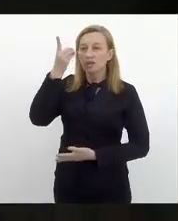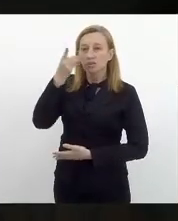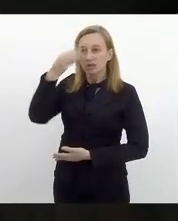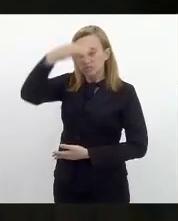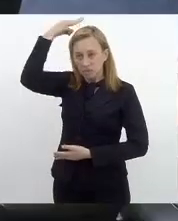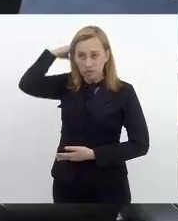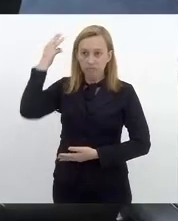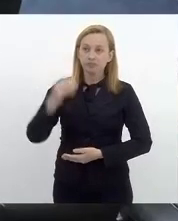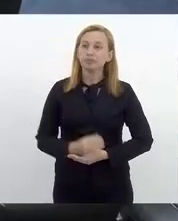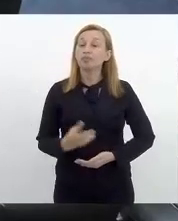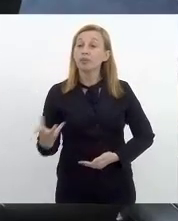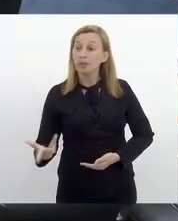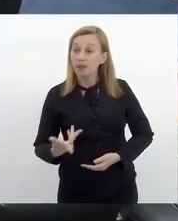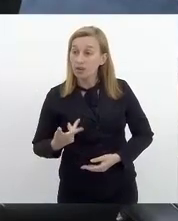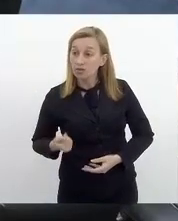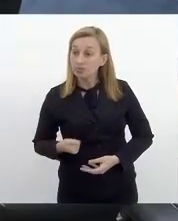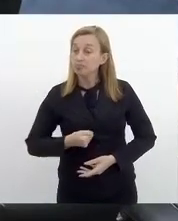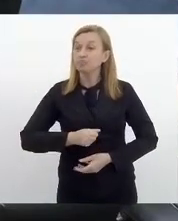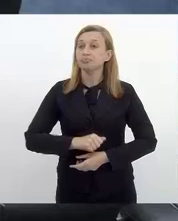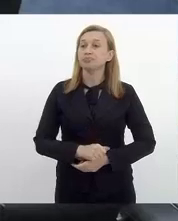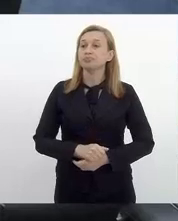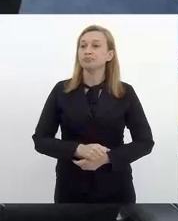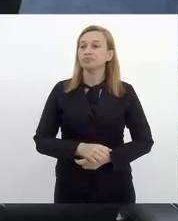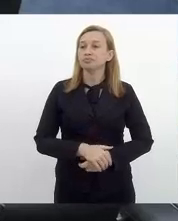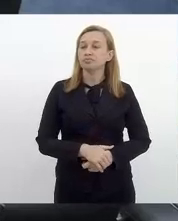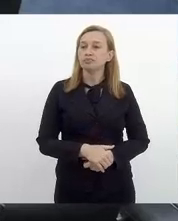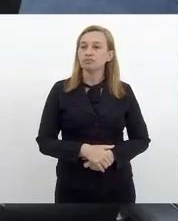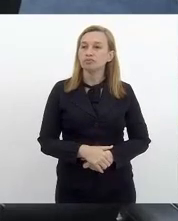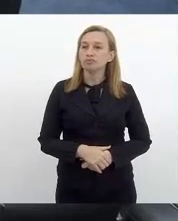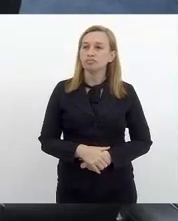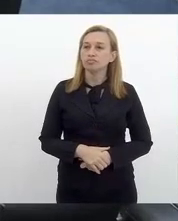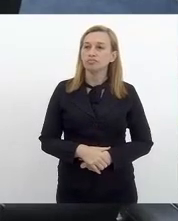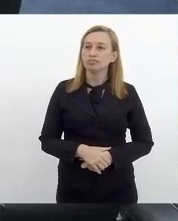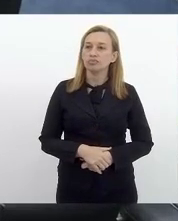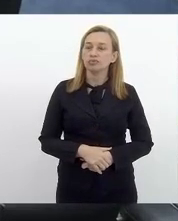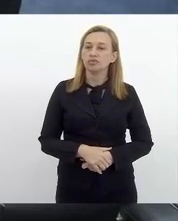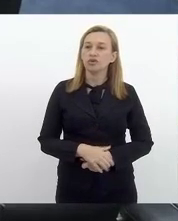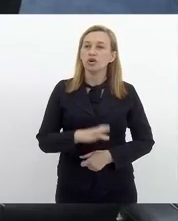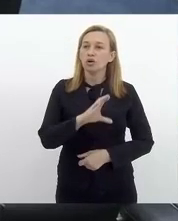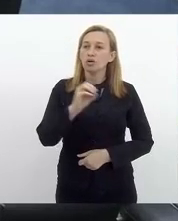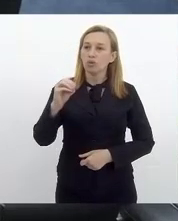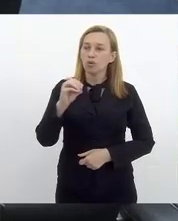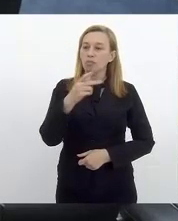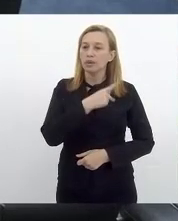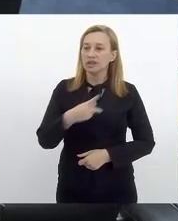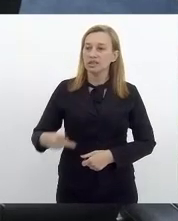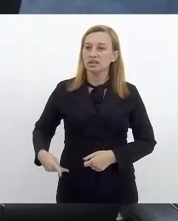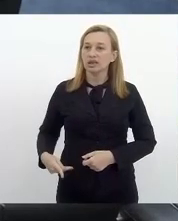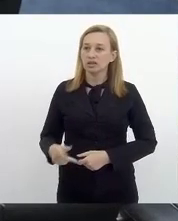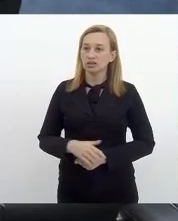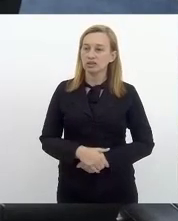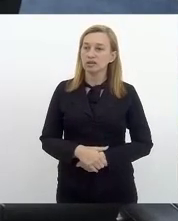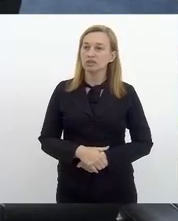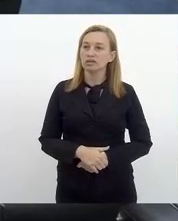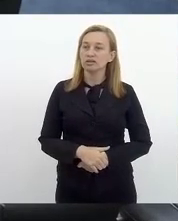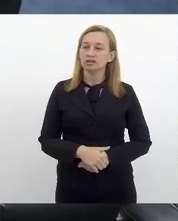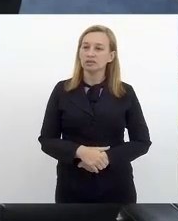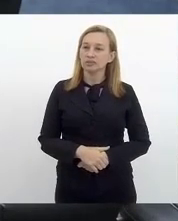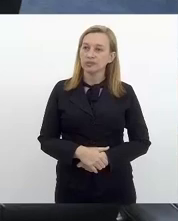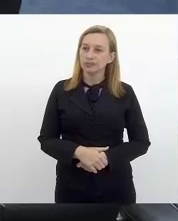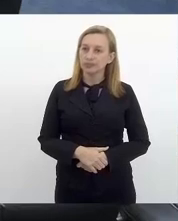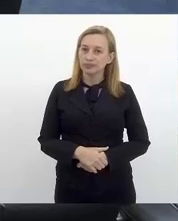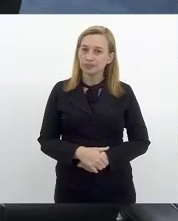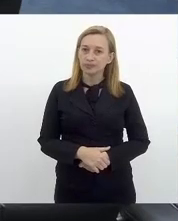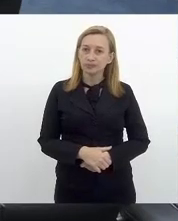Deputado Márcio Pacheco na qualidade de cor Presidente E aí com muita